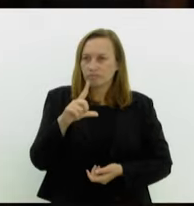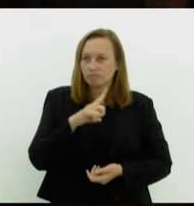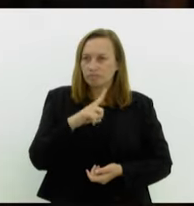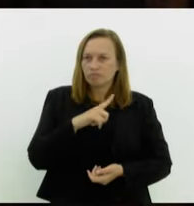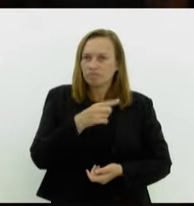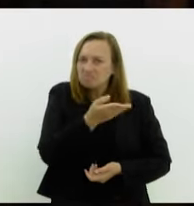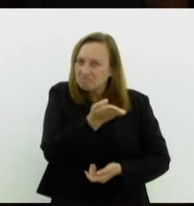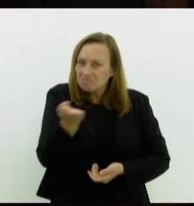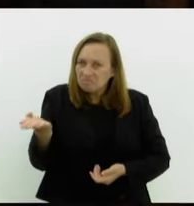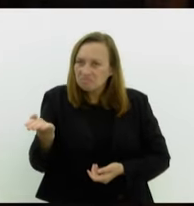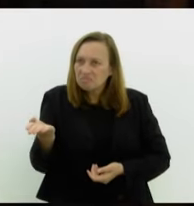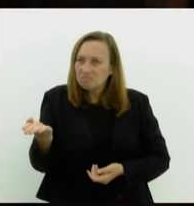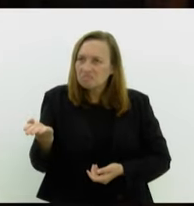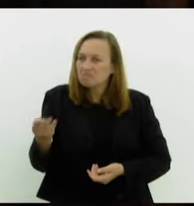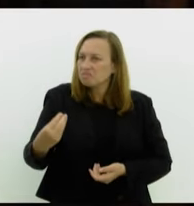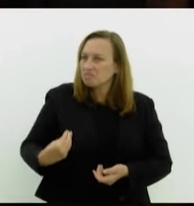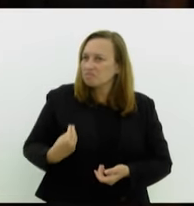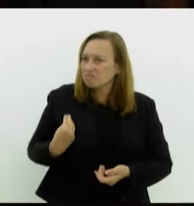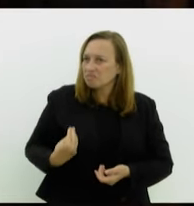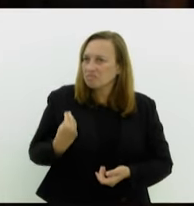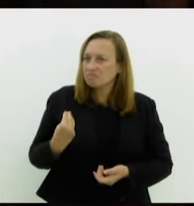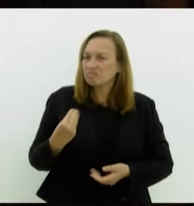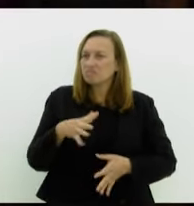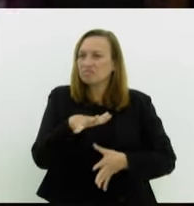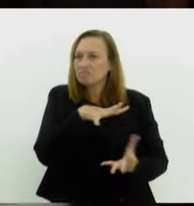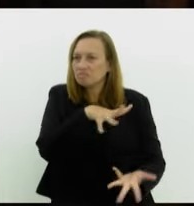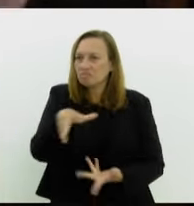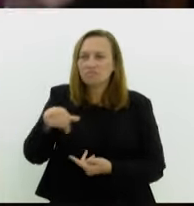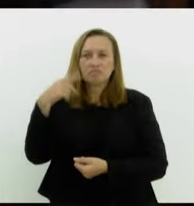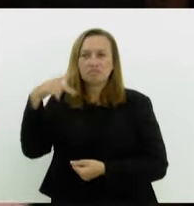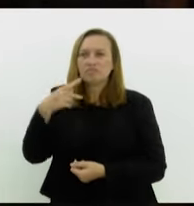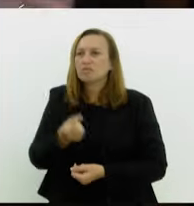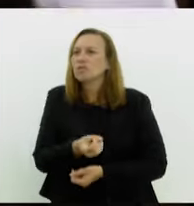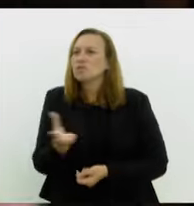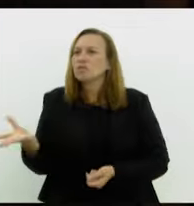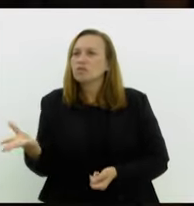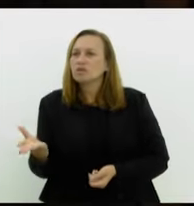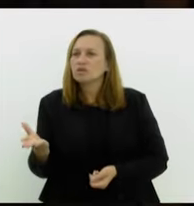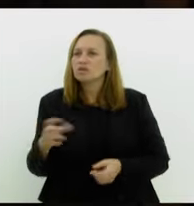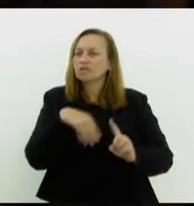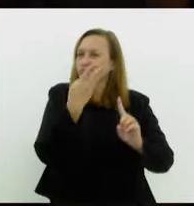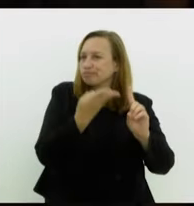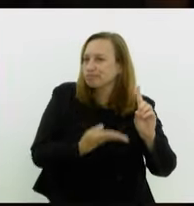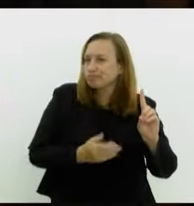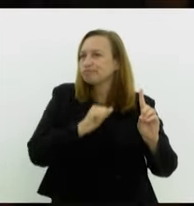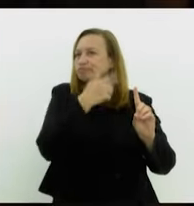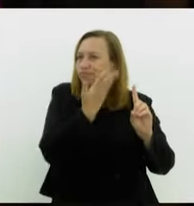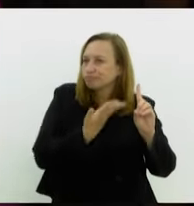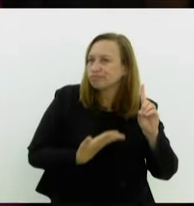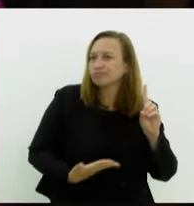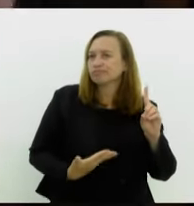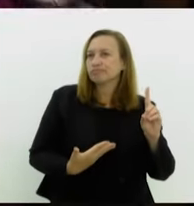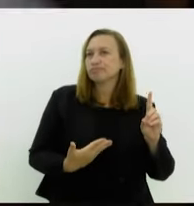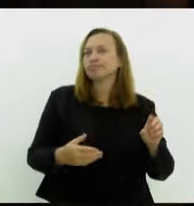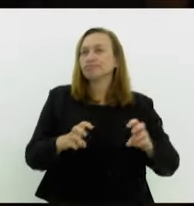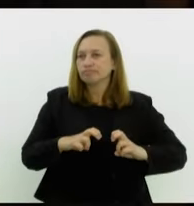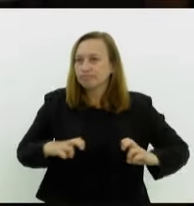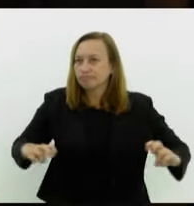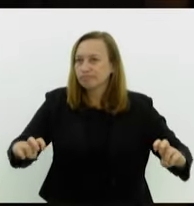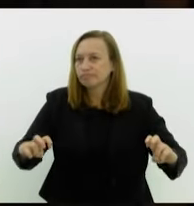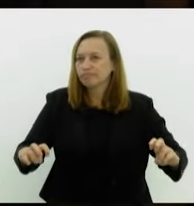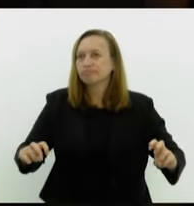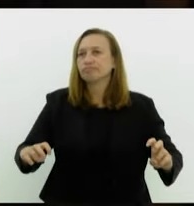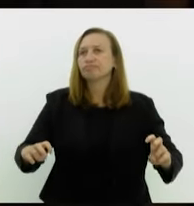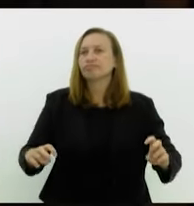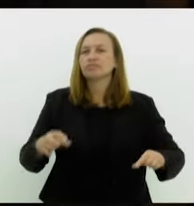que vocês todas que vivem nesse meio da política quantas e quantas solenidades quantas e quantas mesas quantas e